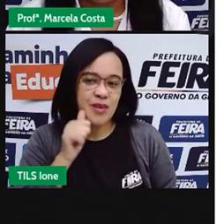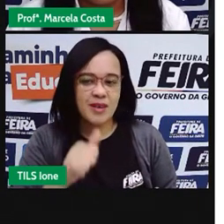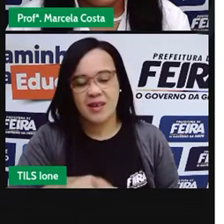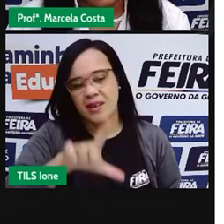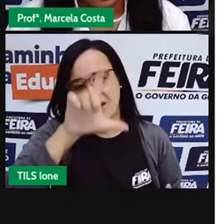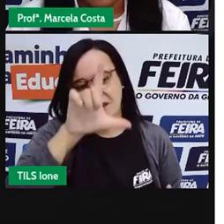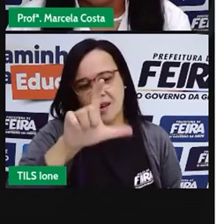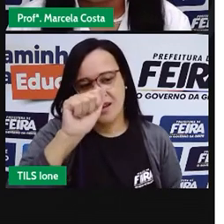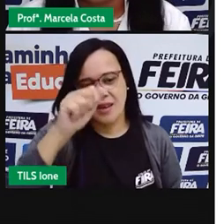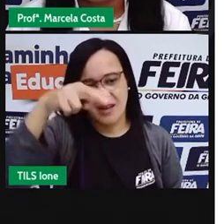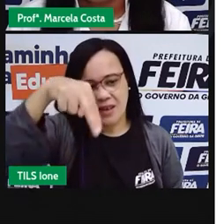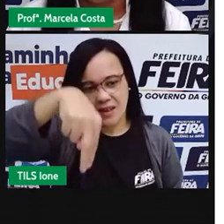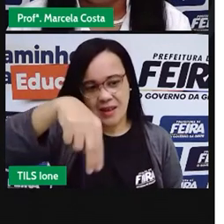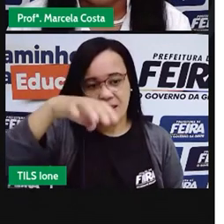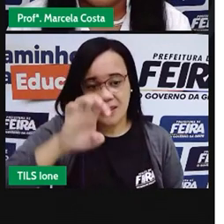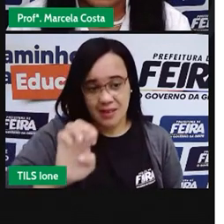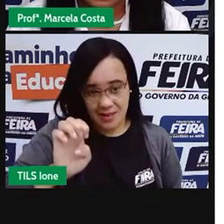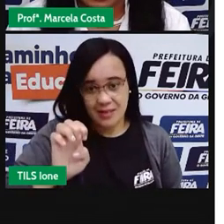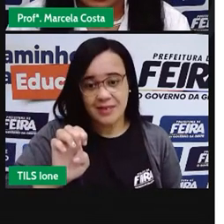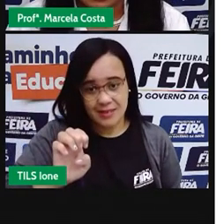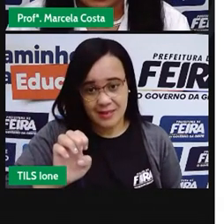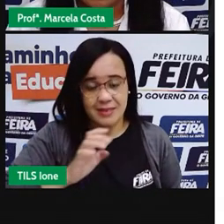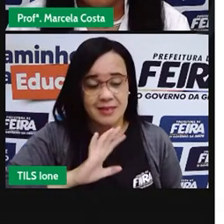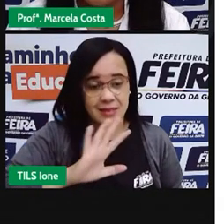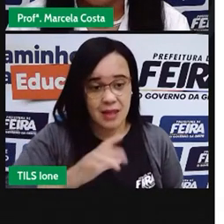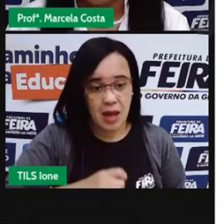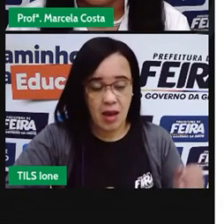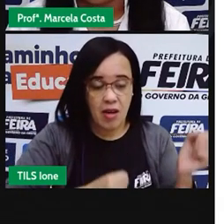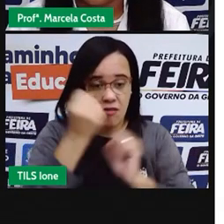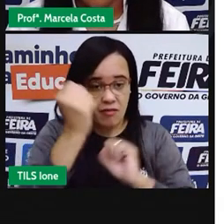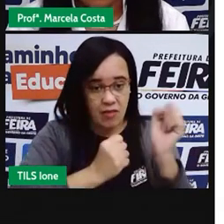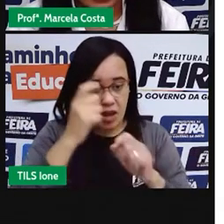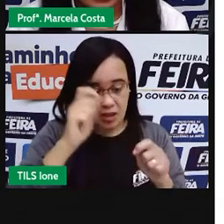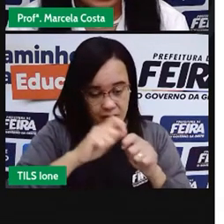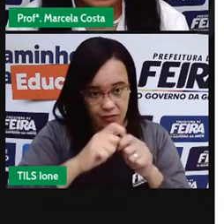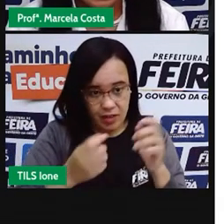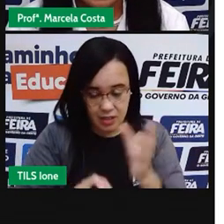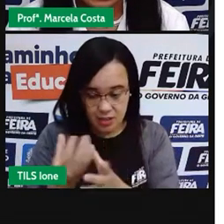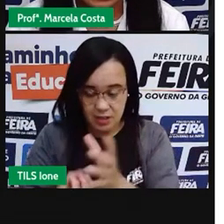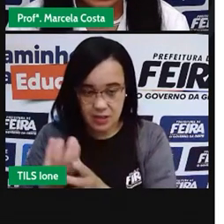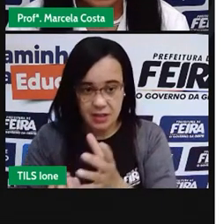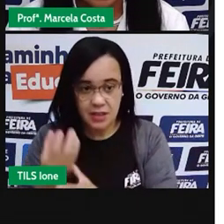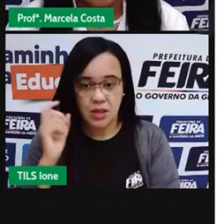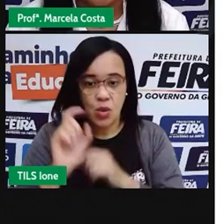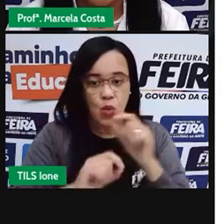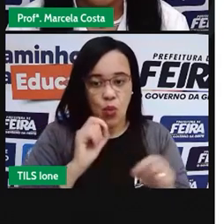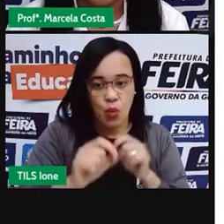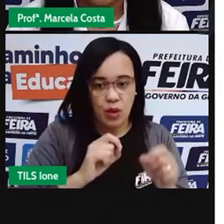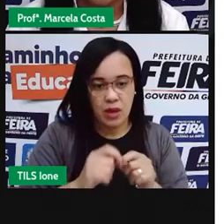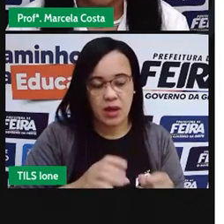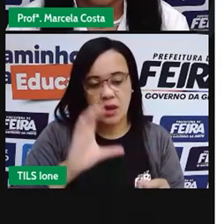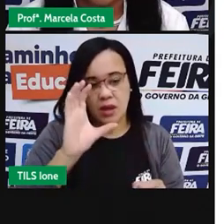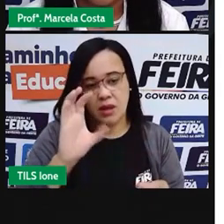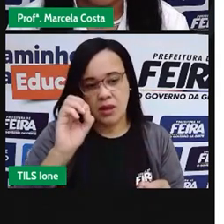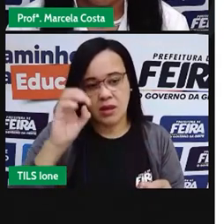a editora foi a Companhia das Letras. Companhia das Letrinhas.